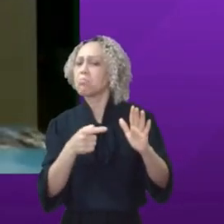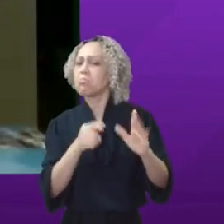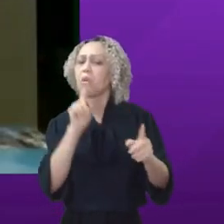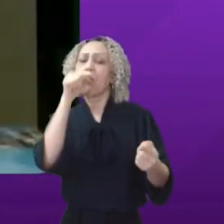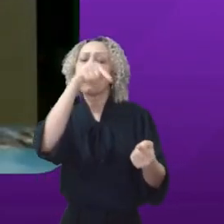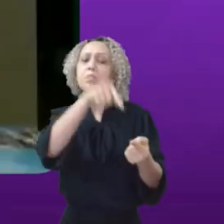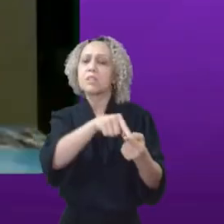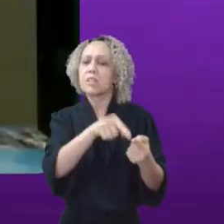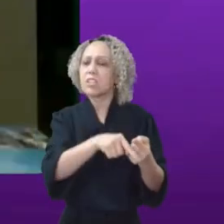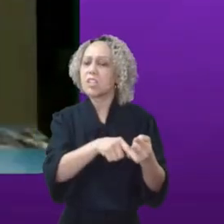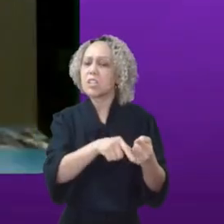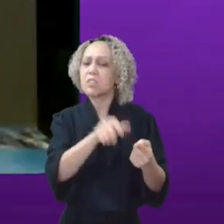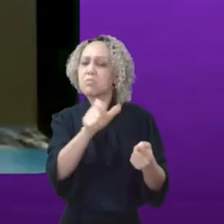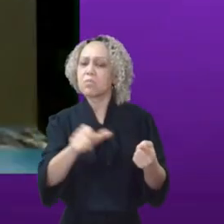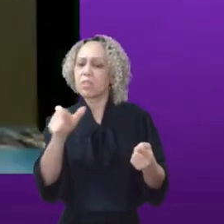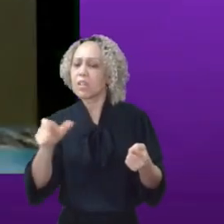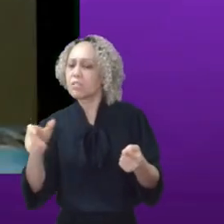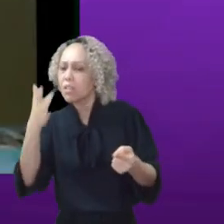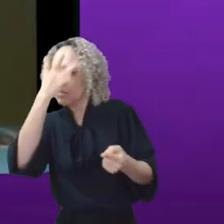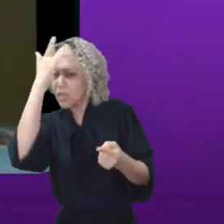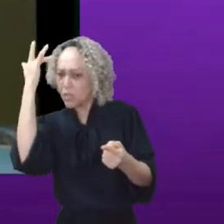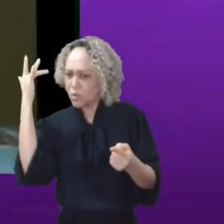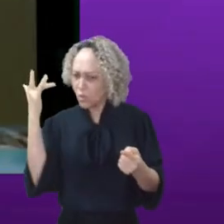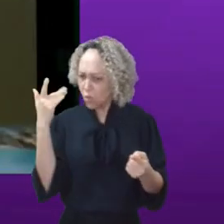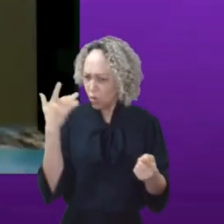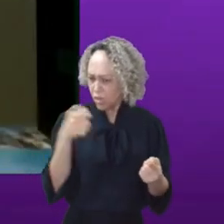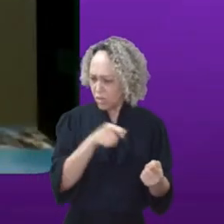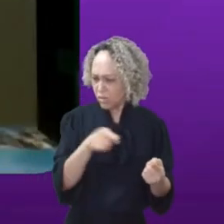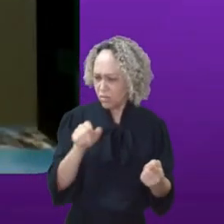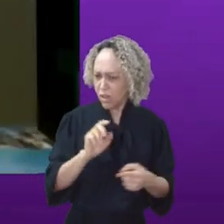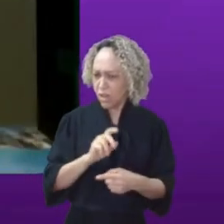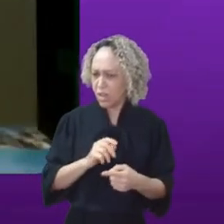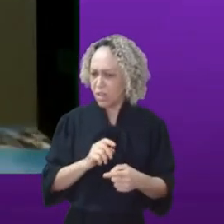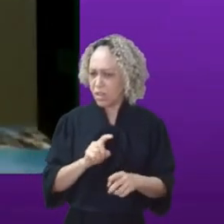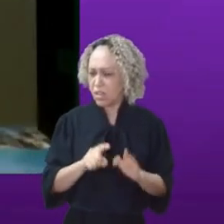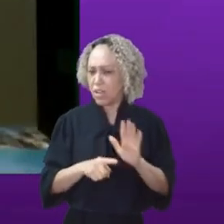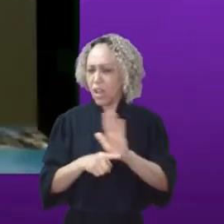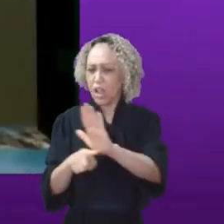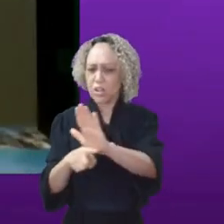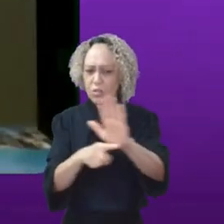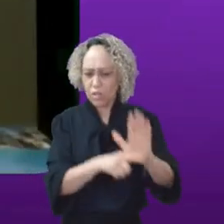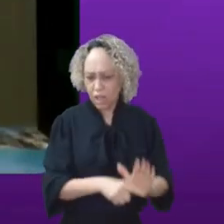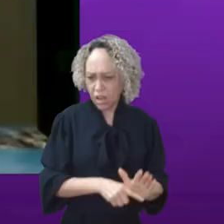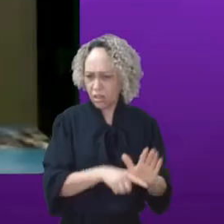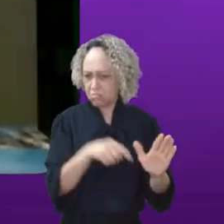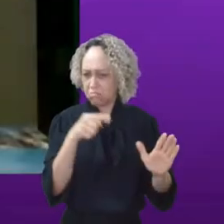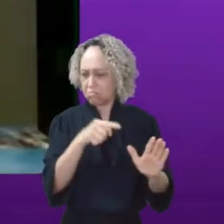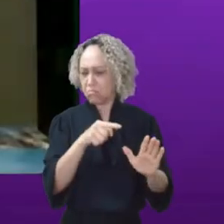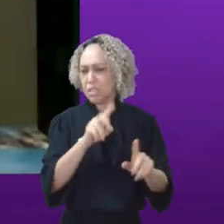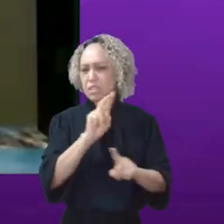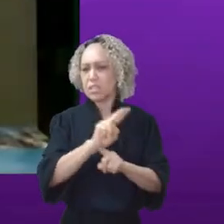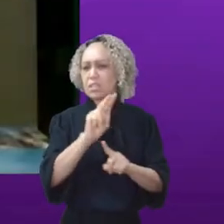quem são os usuários, quem é a população que pode ser atendida pela assistência